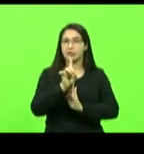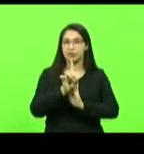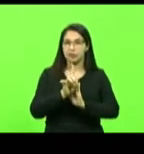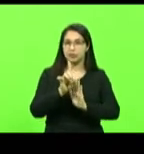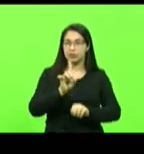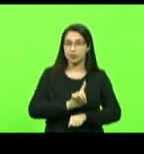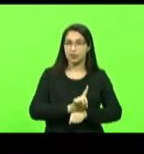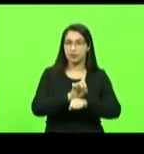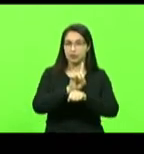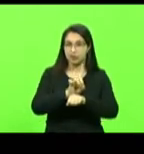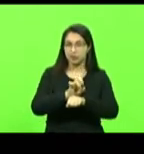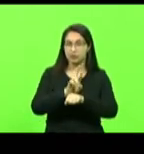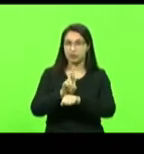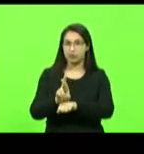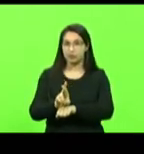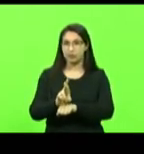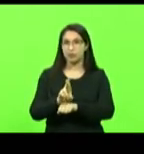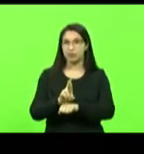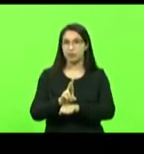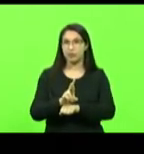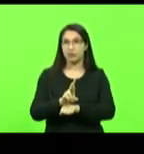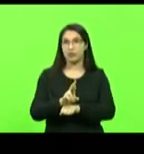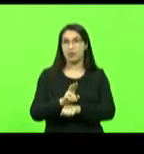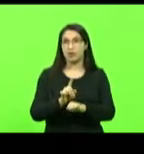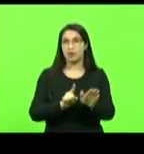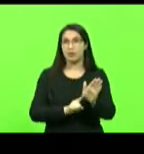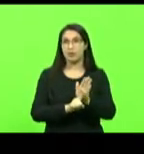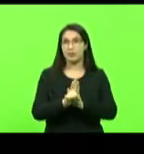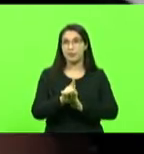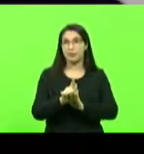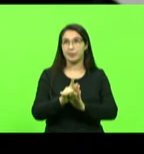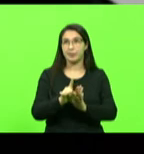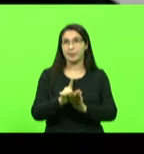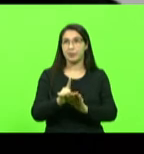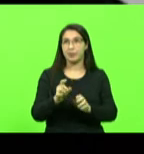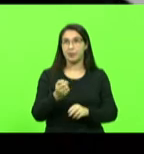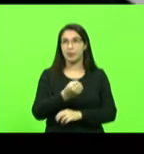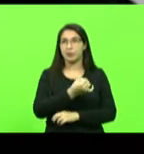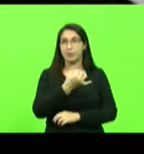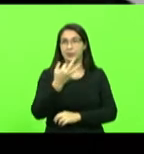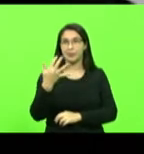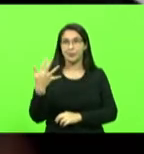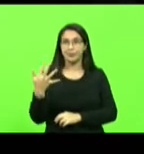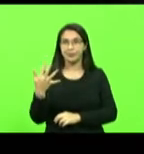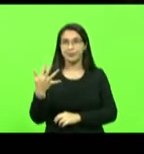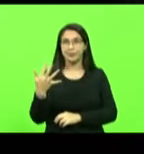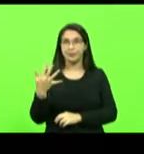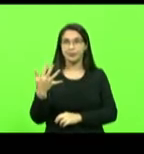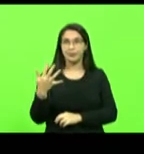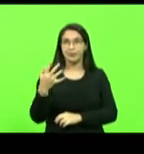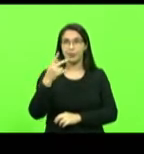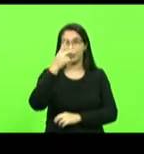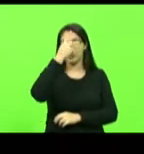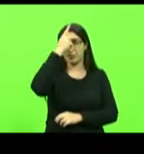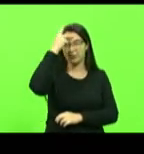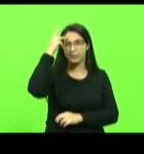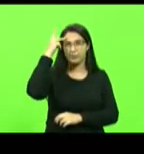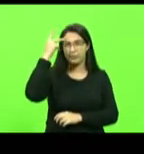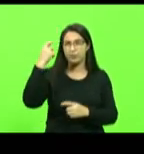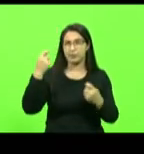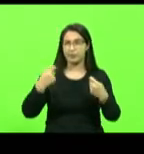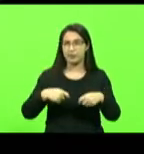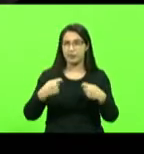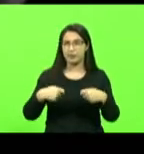que se apresentou perguntando quantas quantas pessoas precisaria para a